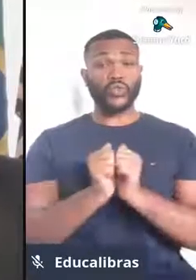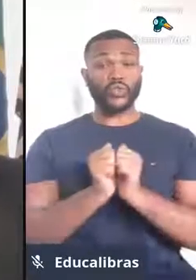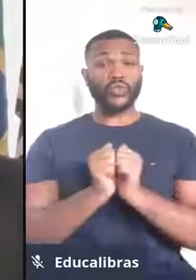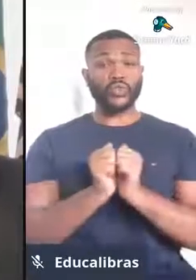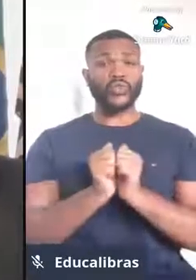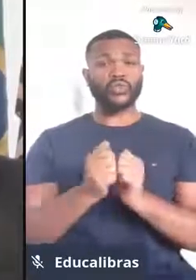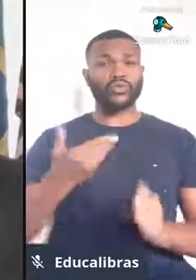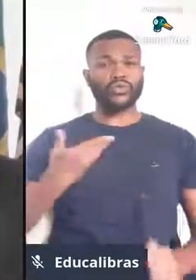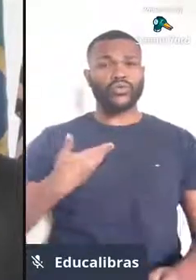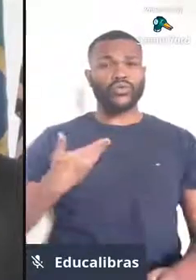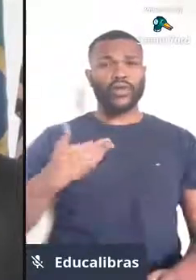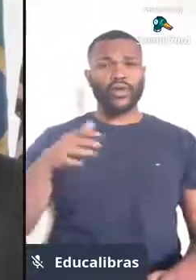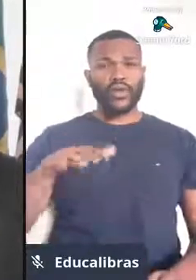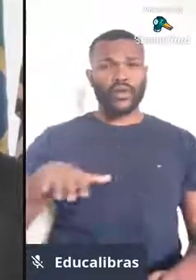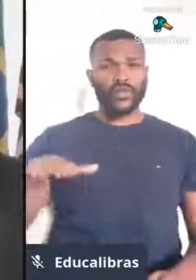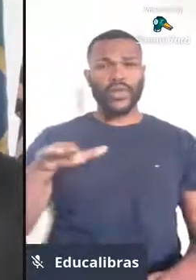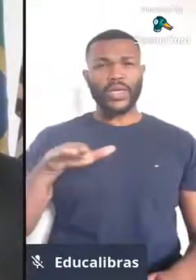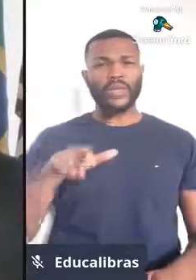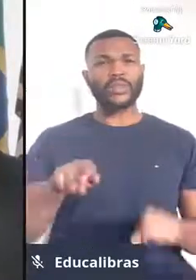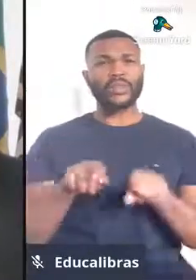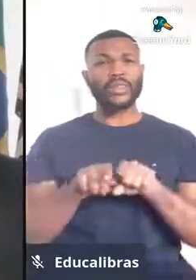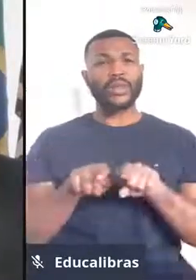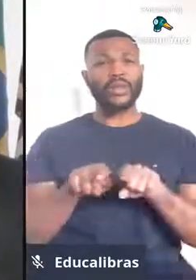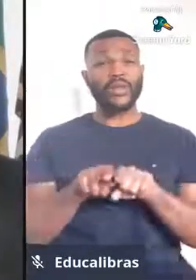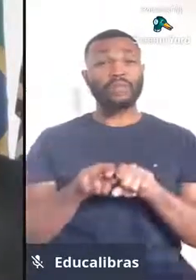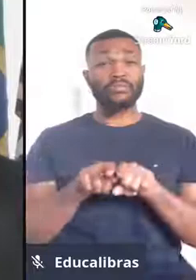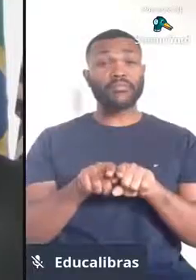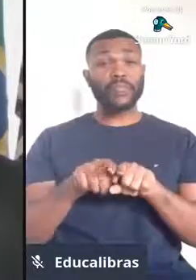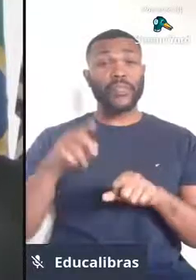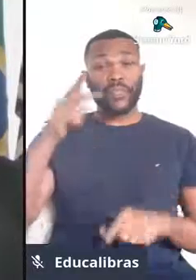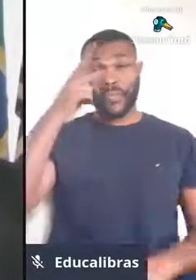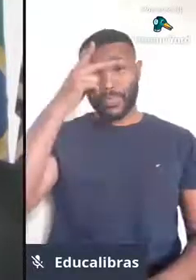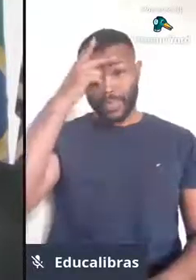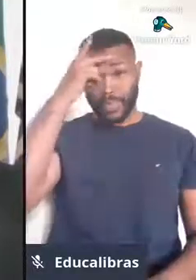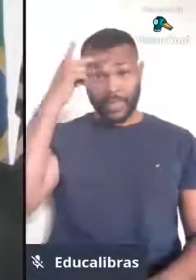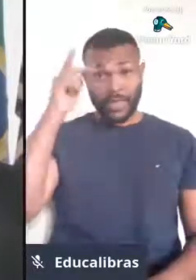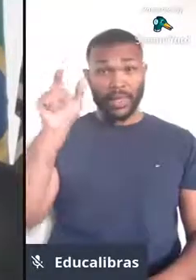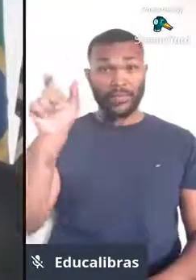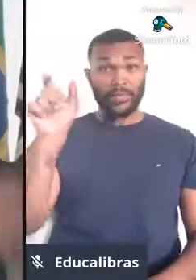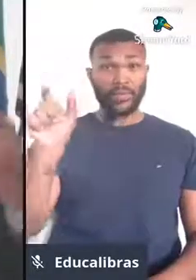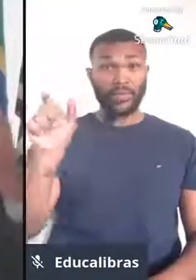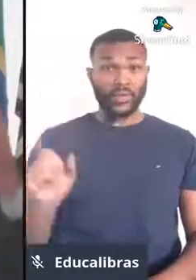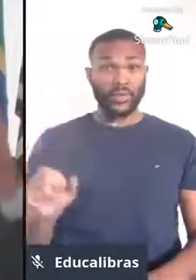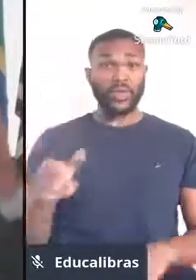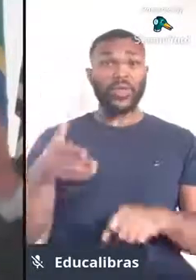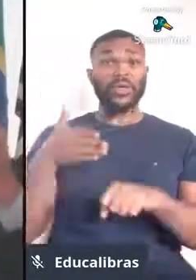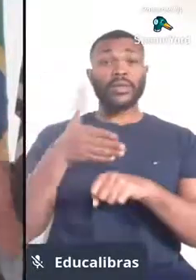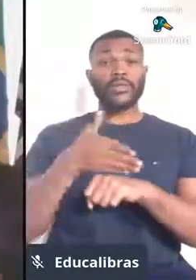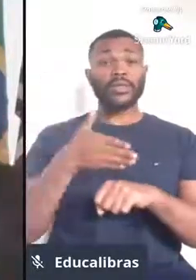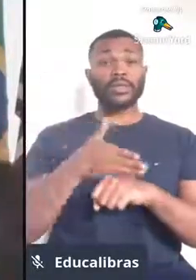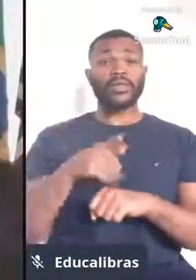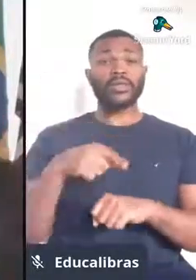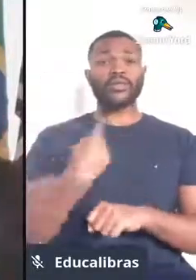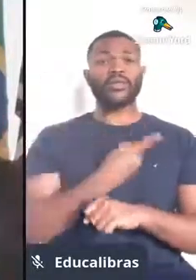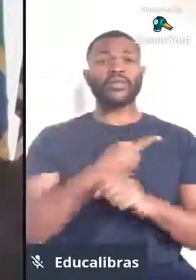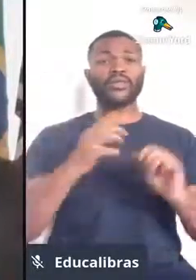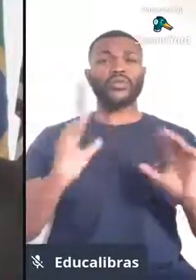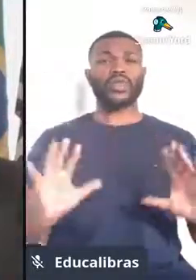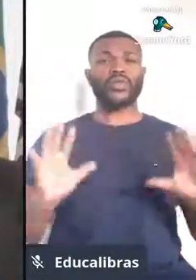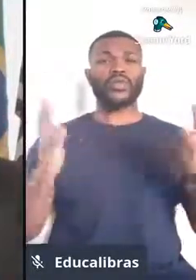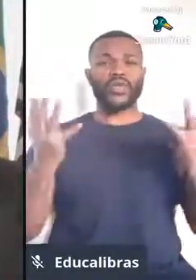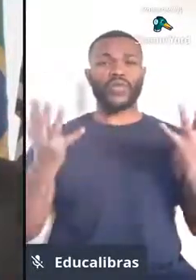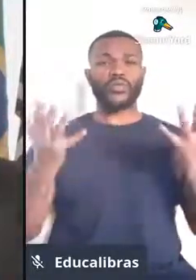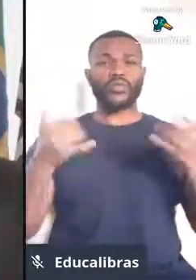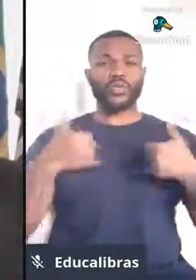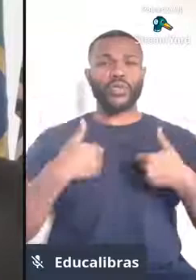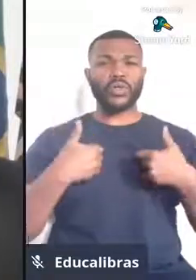colegas, com as pessoas, na verdade, que iam participar dos nossos eventos de aniversário, que seriam